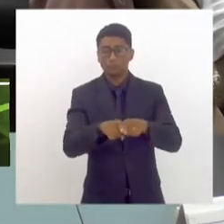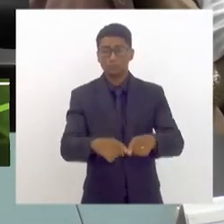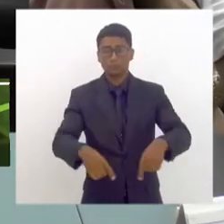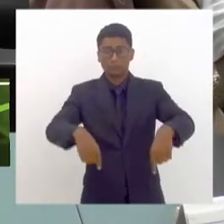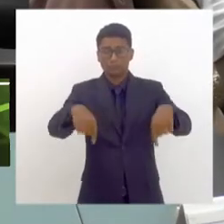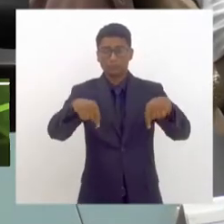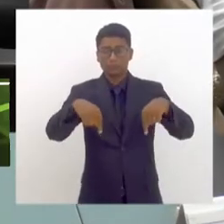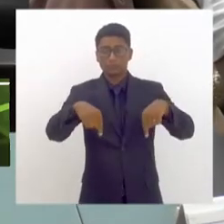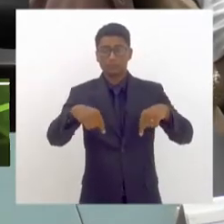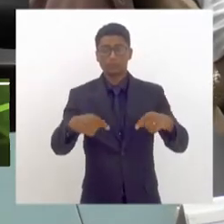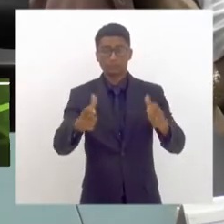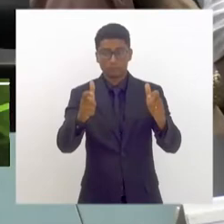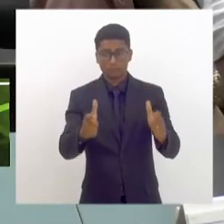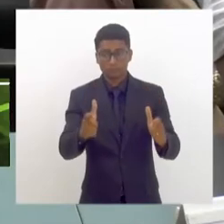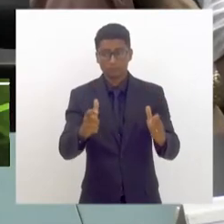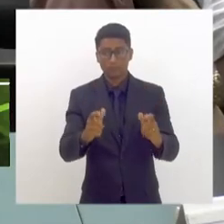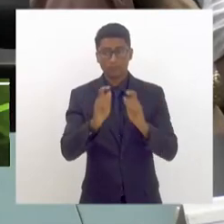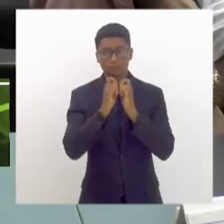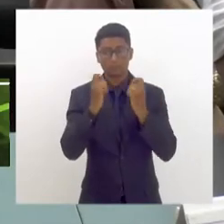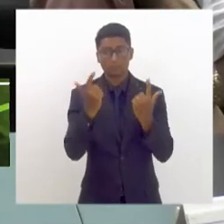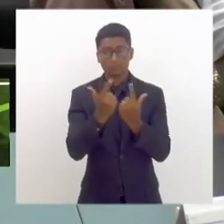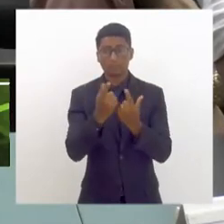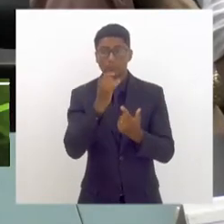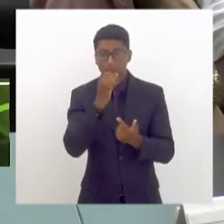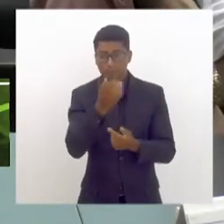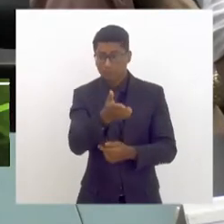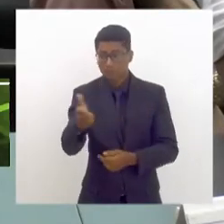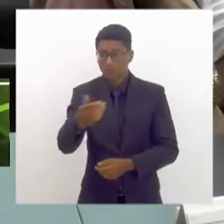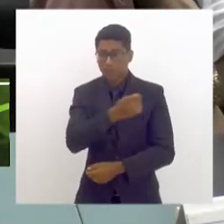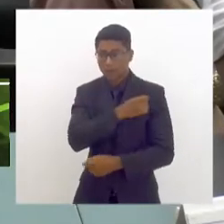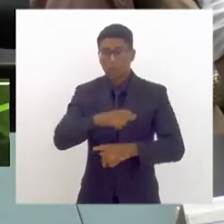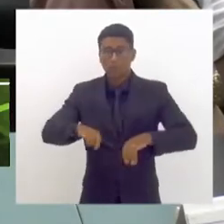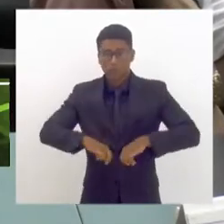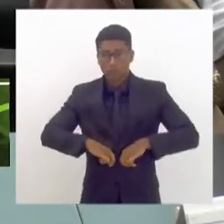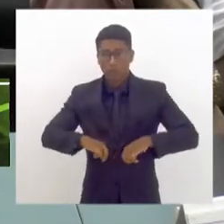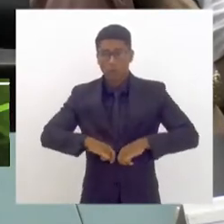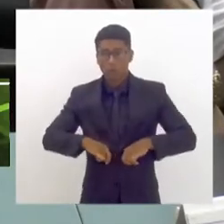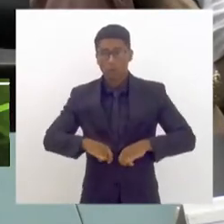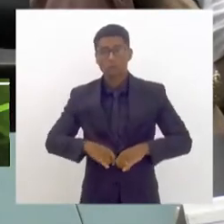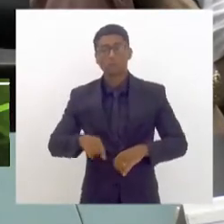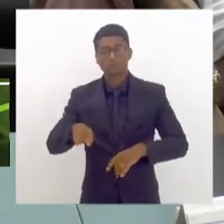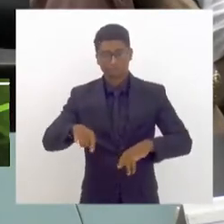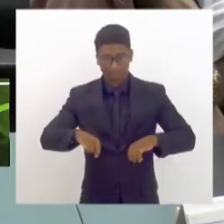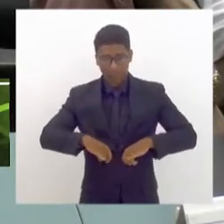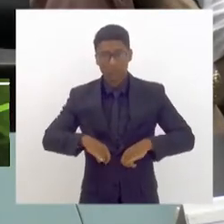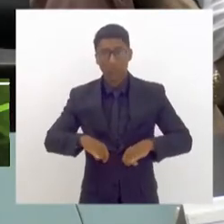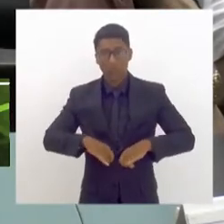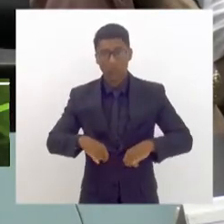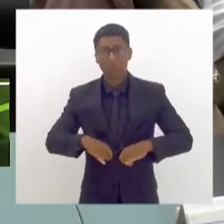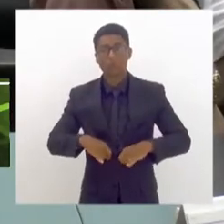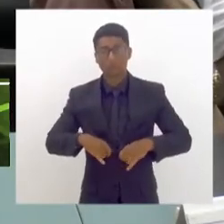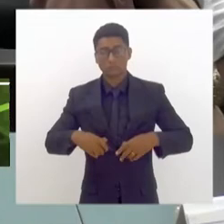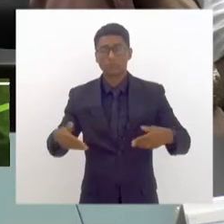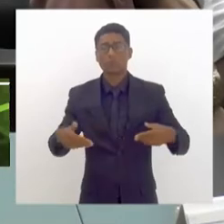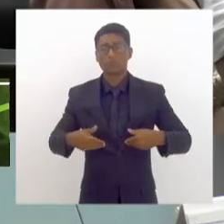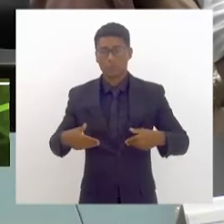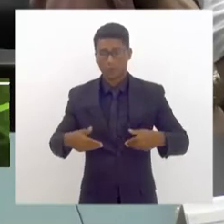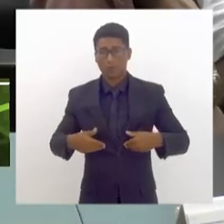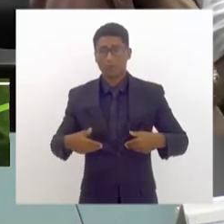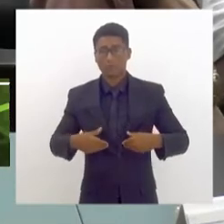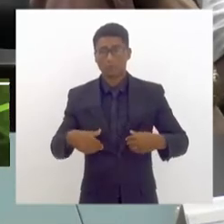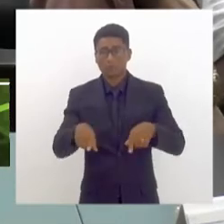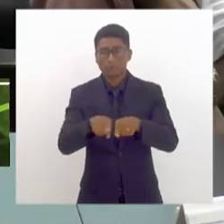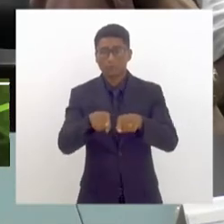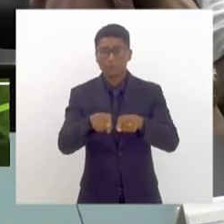esse espaço são esses estudantes que estão sofrendo lá na base e na pele o que, que é passar fome, o que, que é ter que escolher